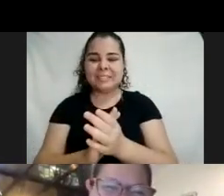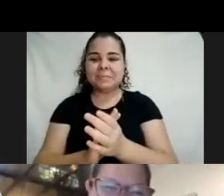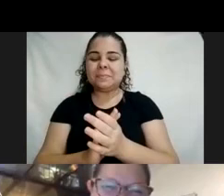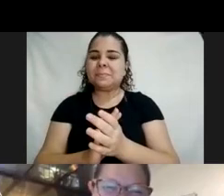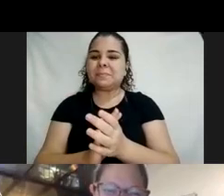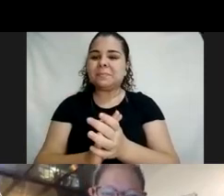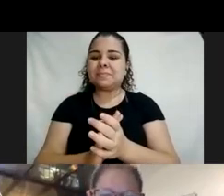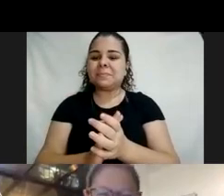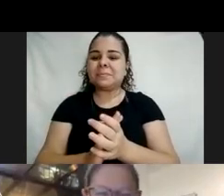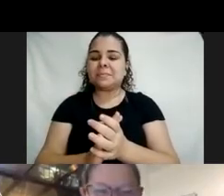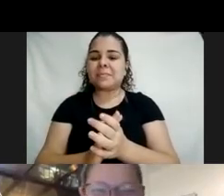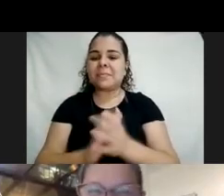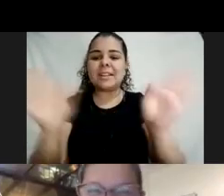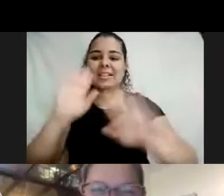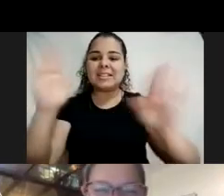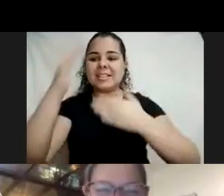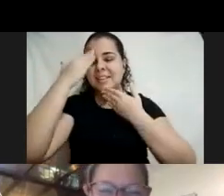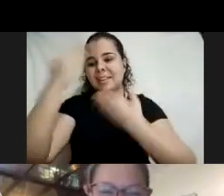Não, gente, obrigada. Obrigada.